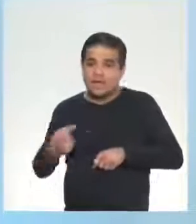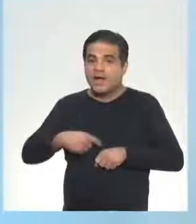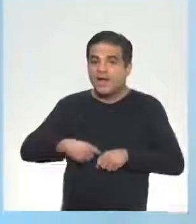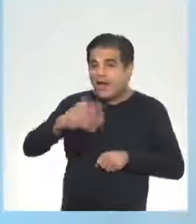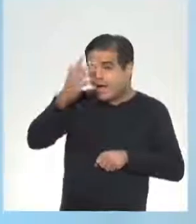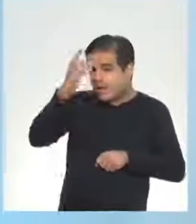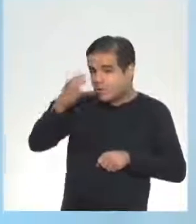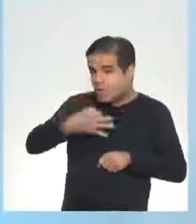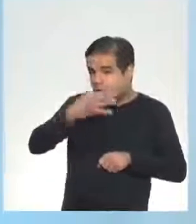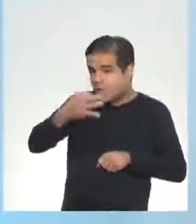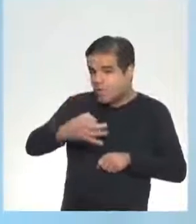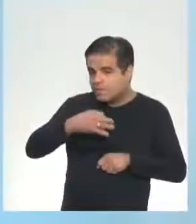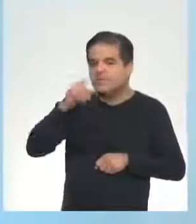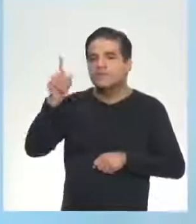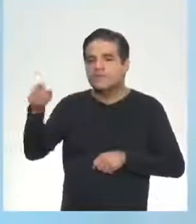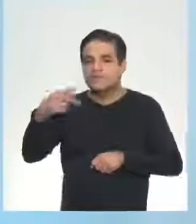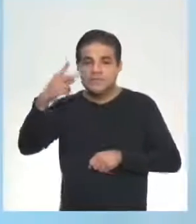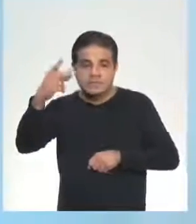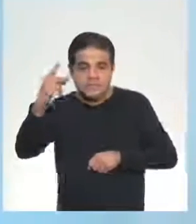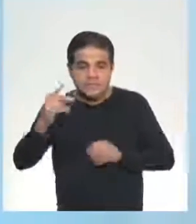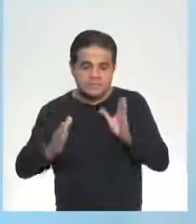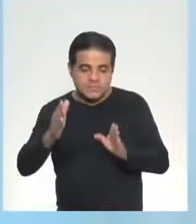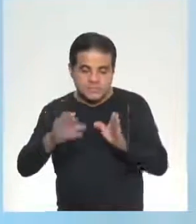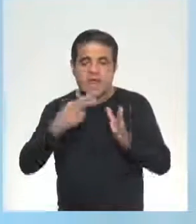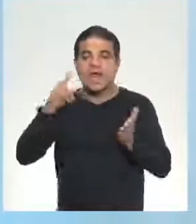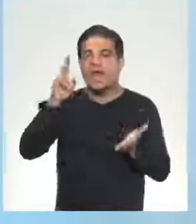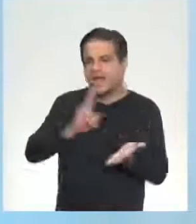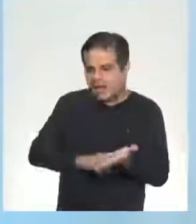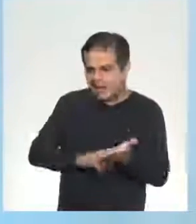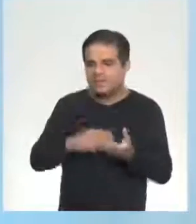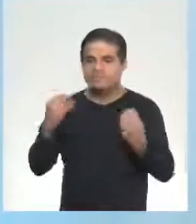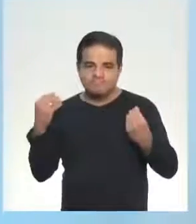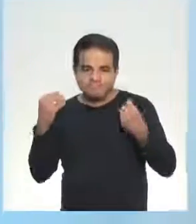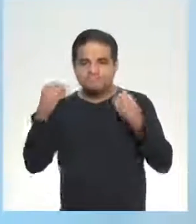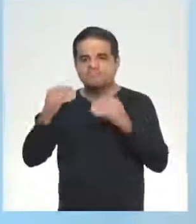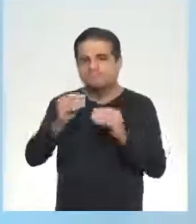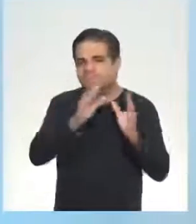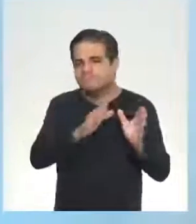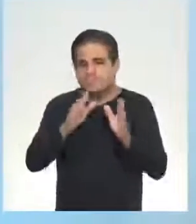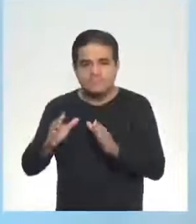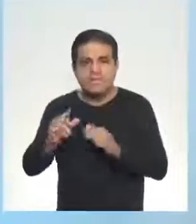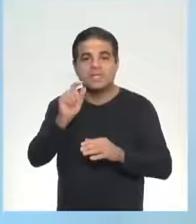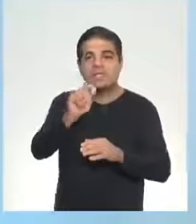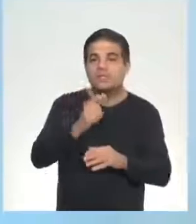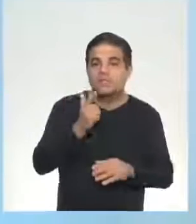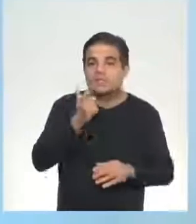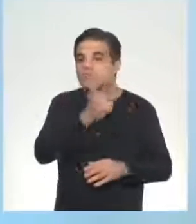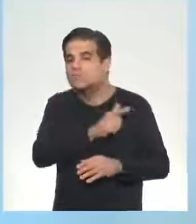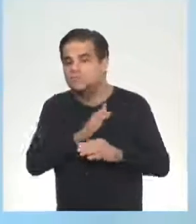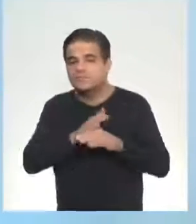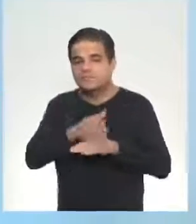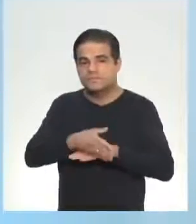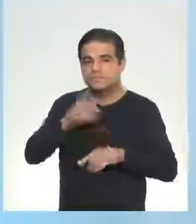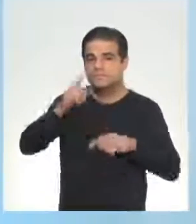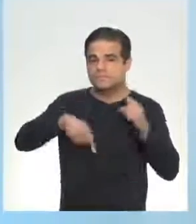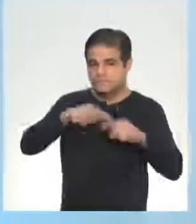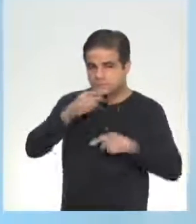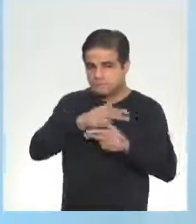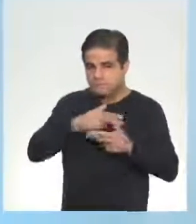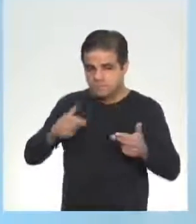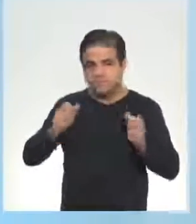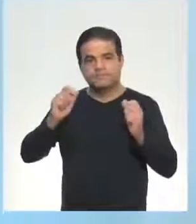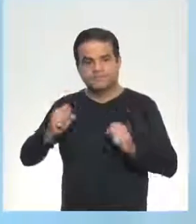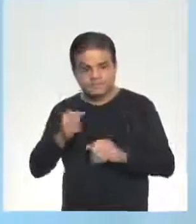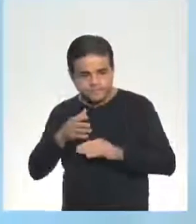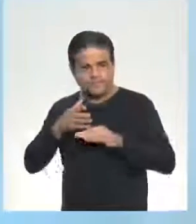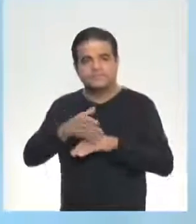amanhã comentando sobre este segundo trecho da carta e colocaremos na ordem. Quem conseguiu ter acesso ao material, tá,